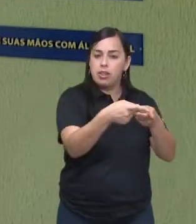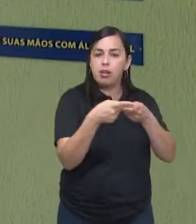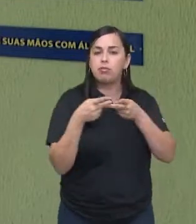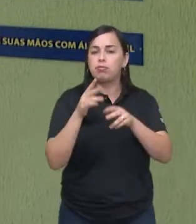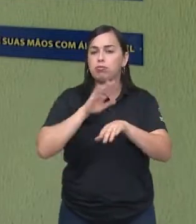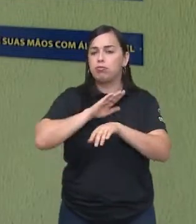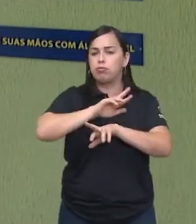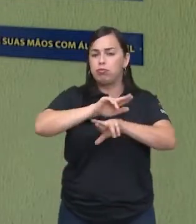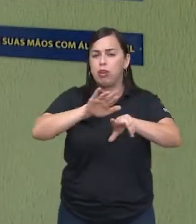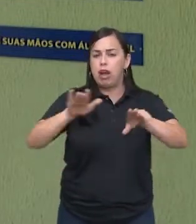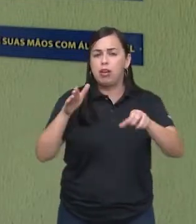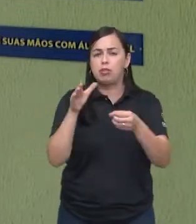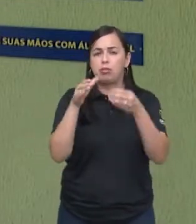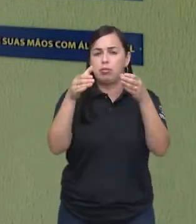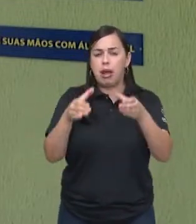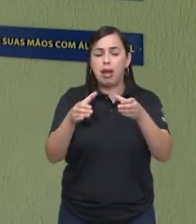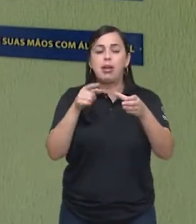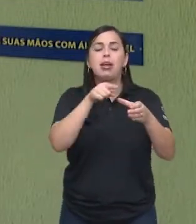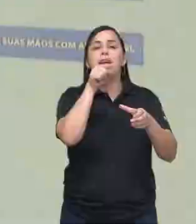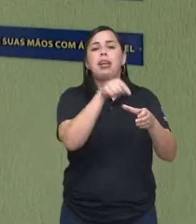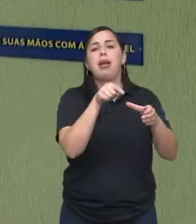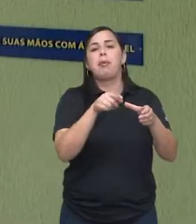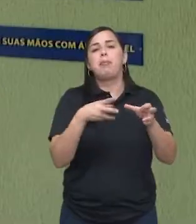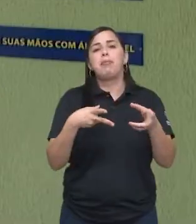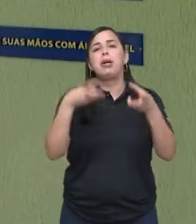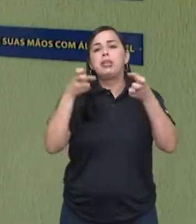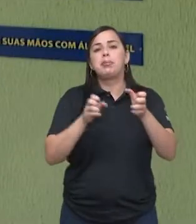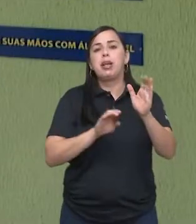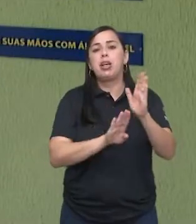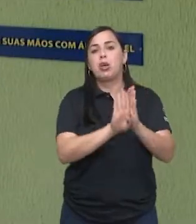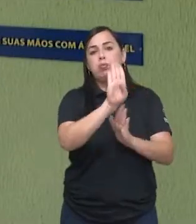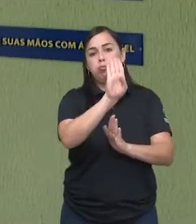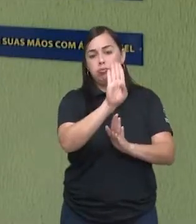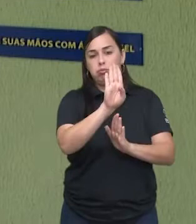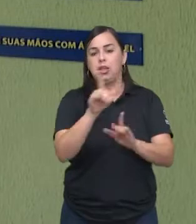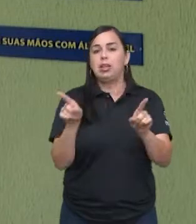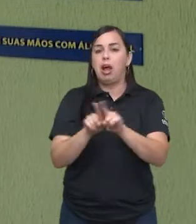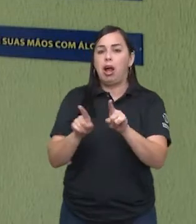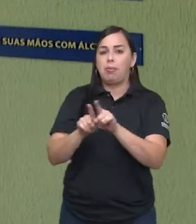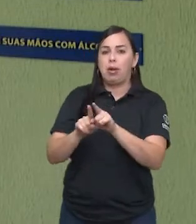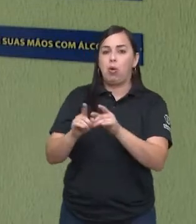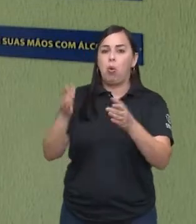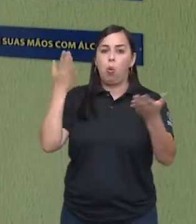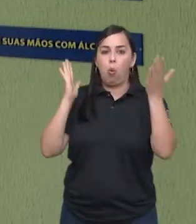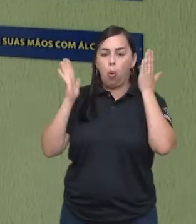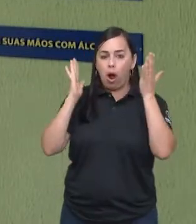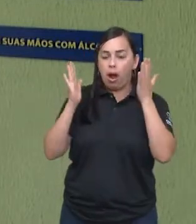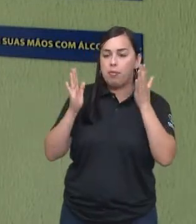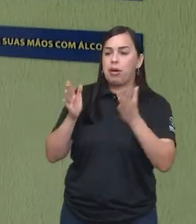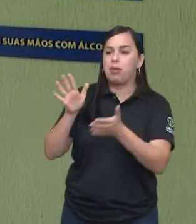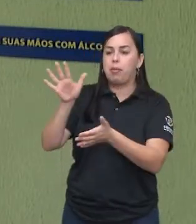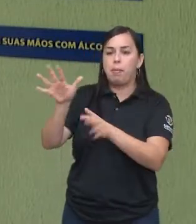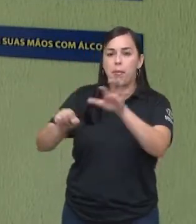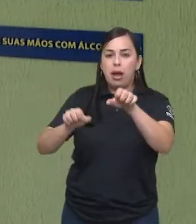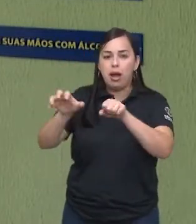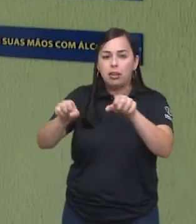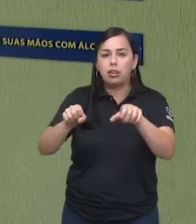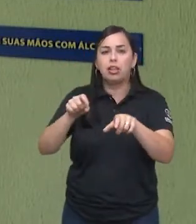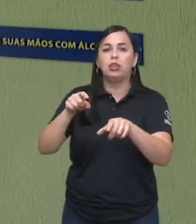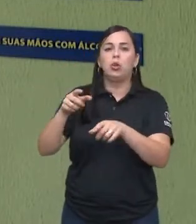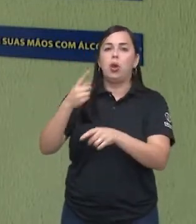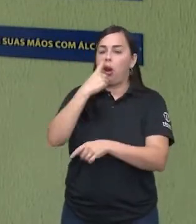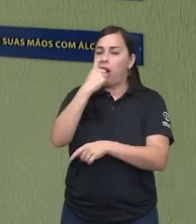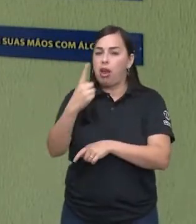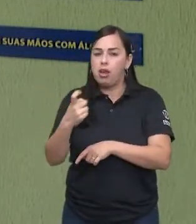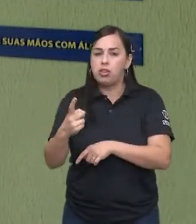Santa Luzia, onde a gente notou um aumento de casos. Houve a passagem do caminhão da Secretaria de Manutenção da cidade, recolhendo todos os inservíveis que